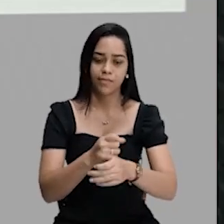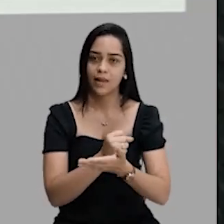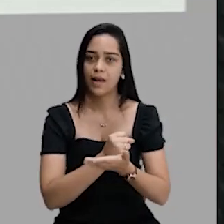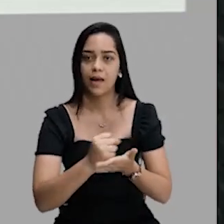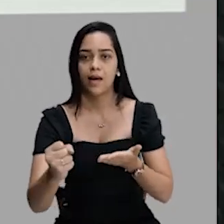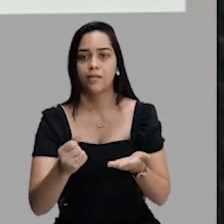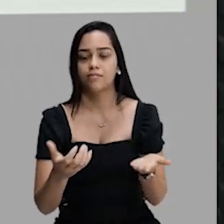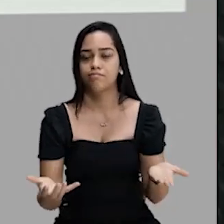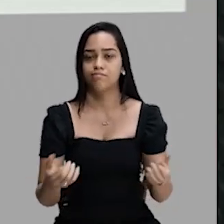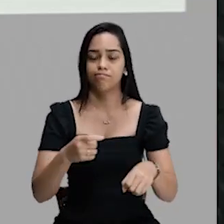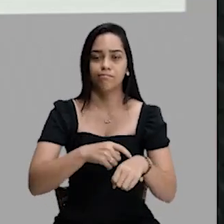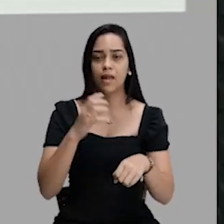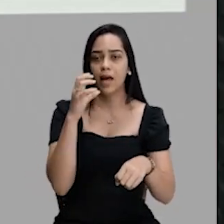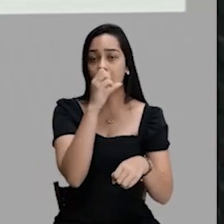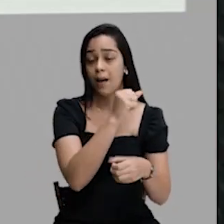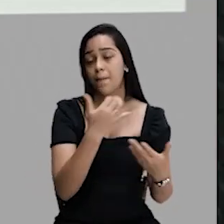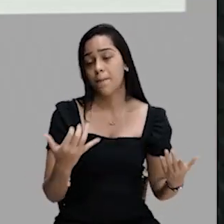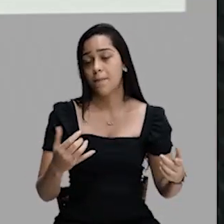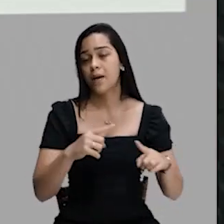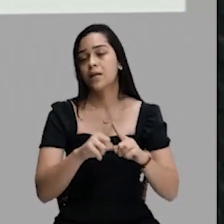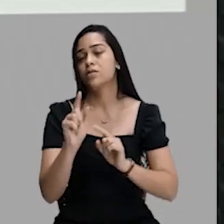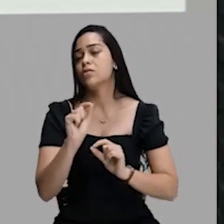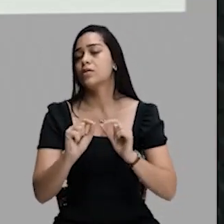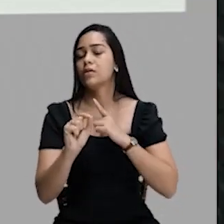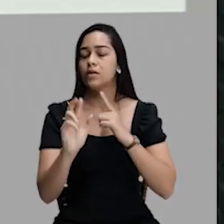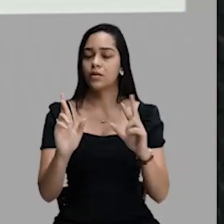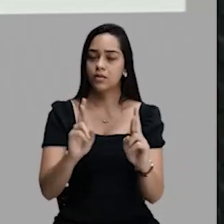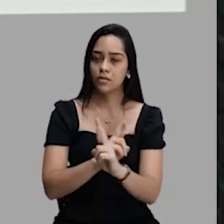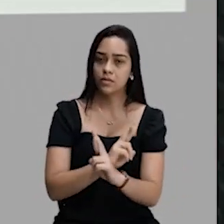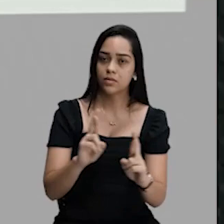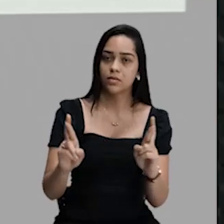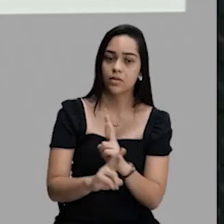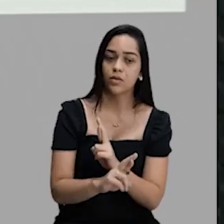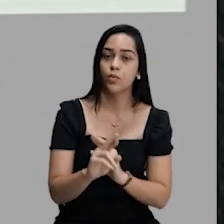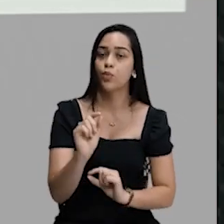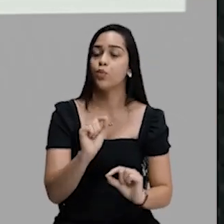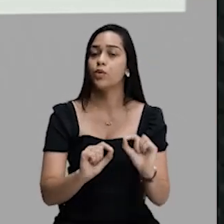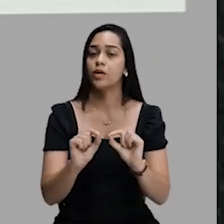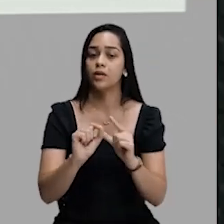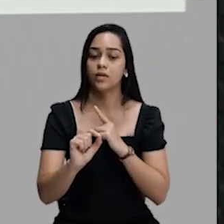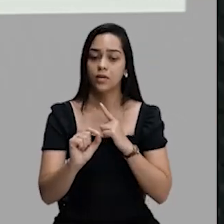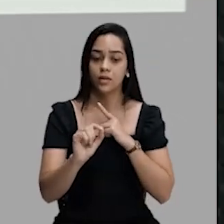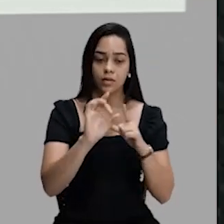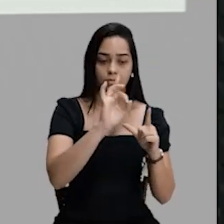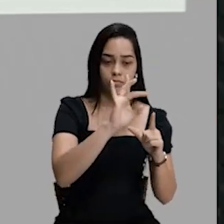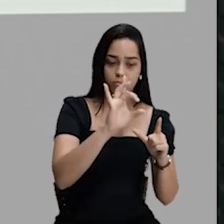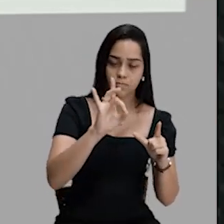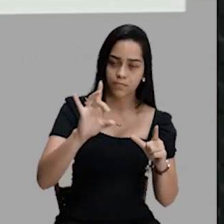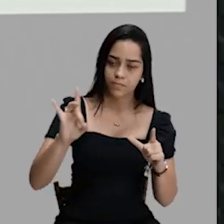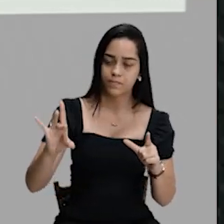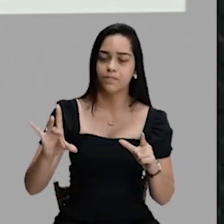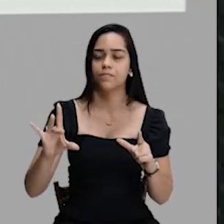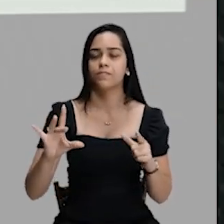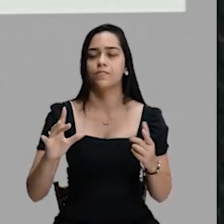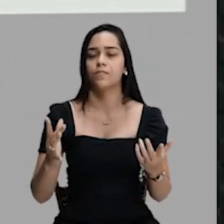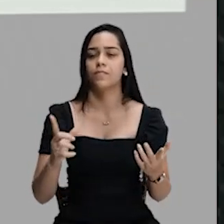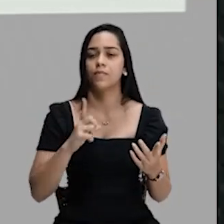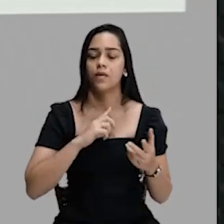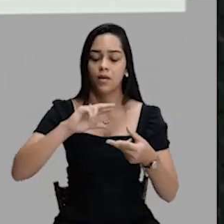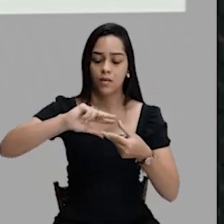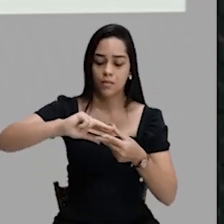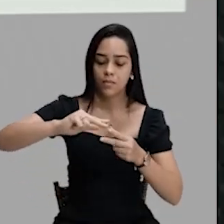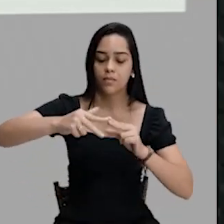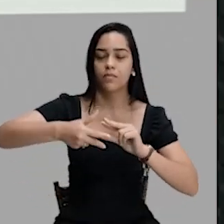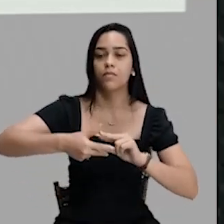curta para isso, né? Mas essa aqui é uma fórmula que associa justamente de cada